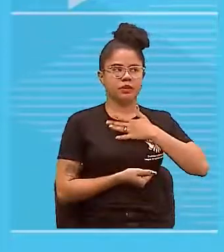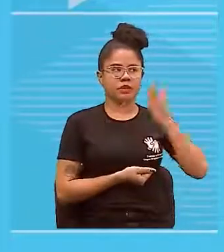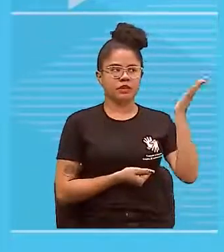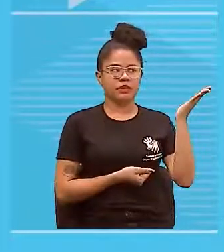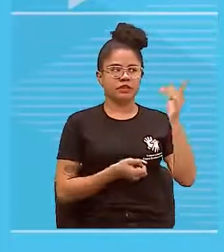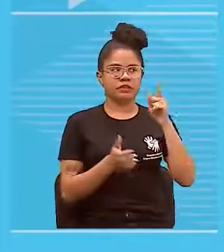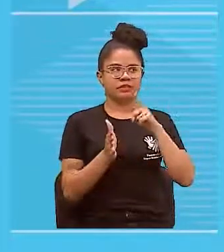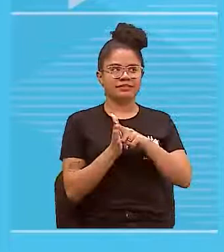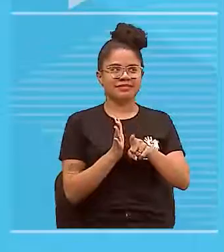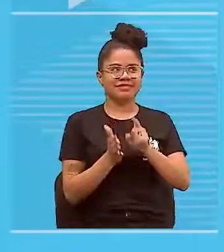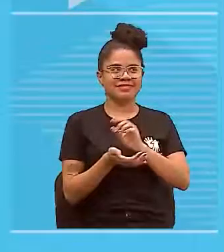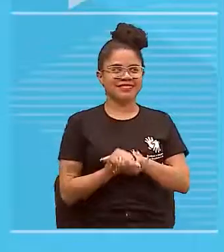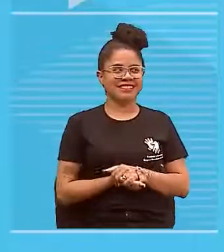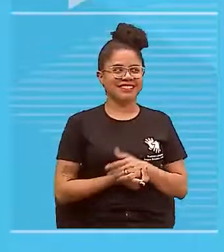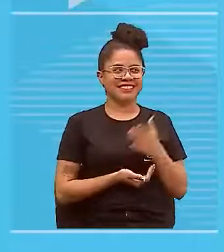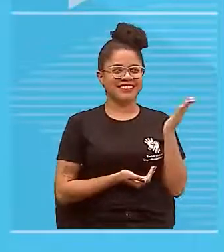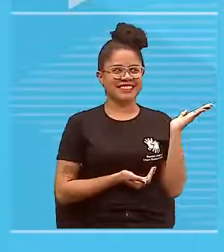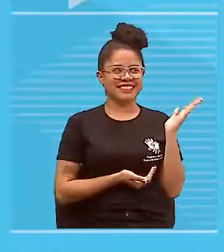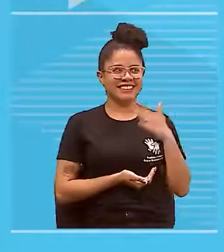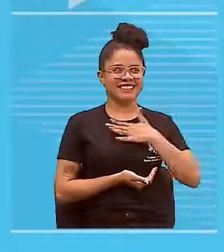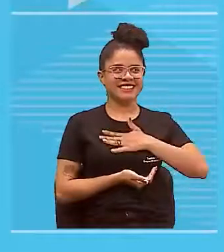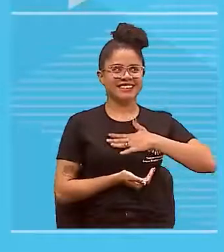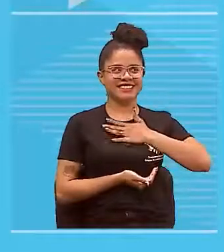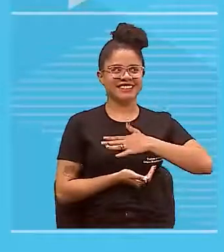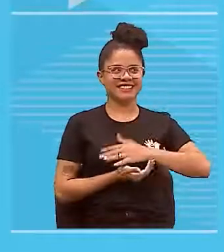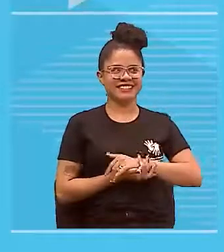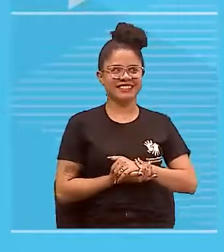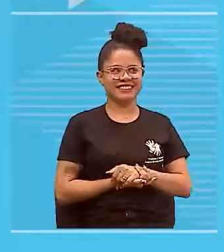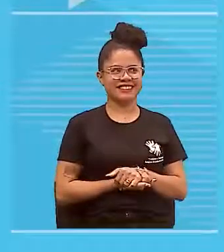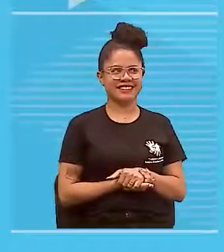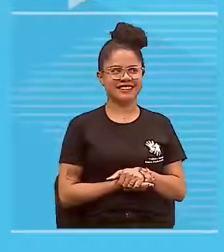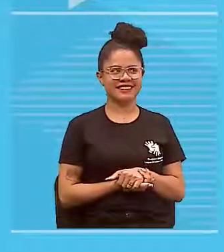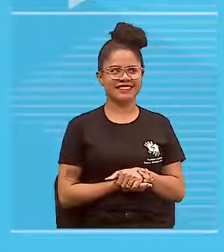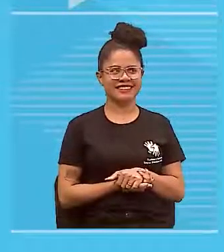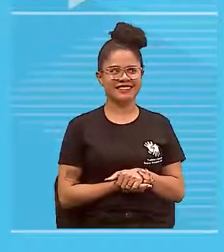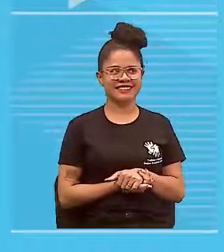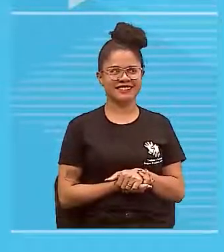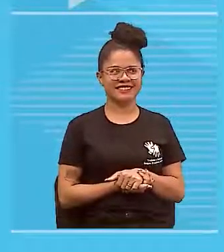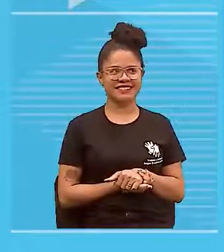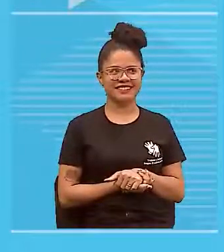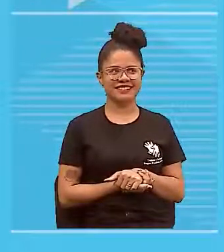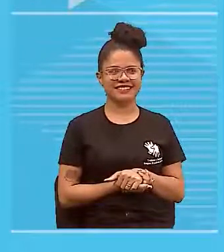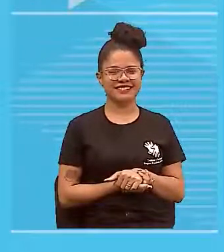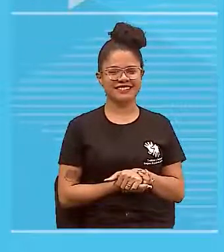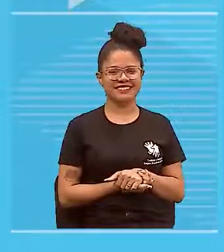eu adoro essa questão aí essa daí já foi foi